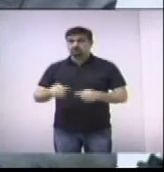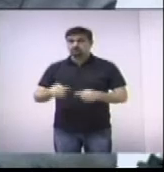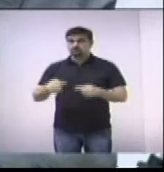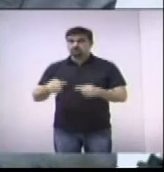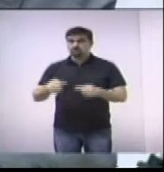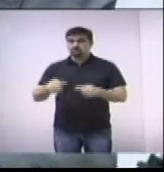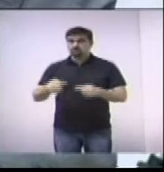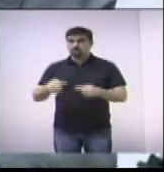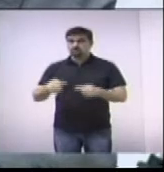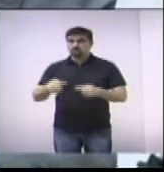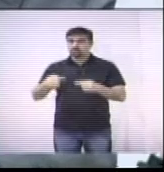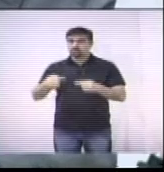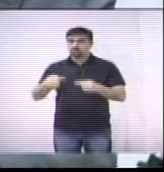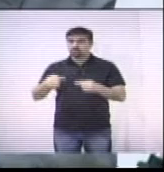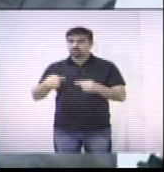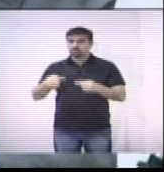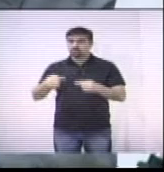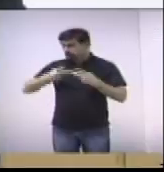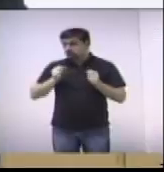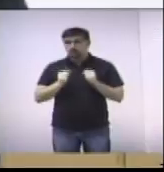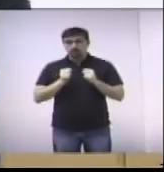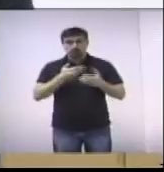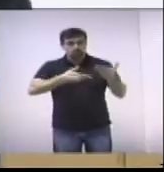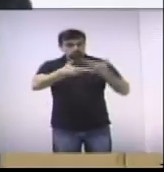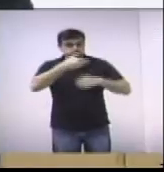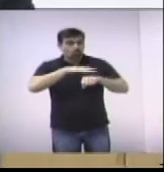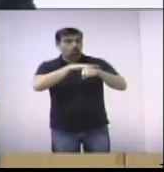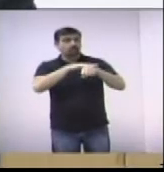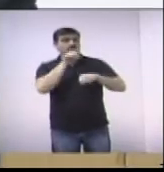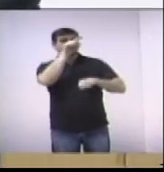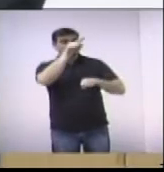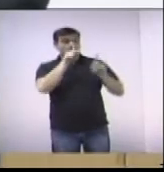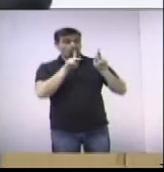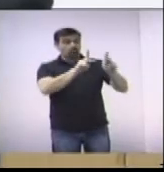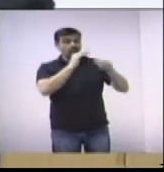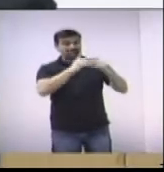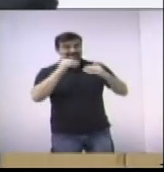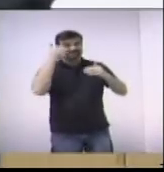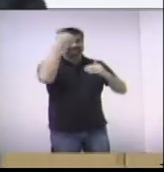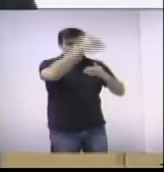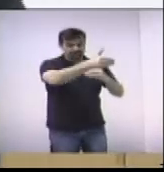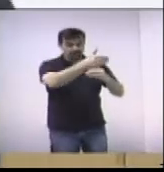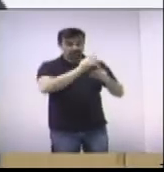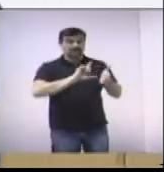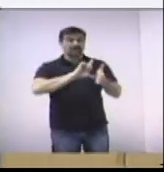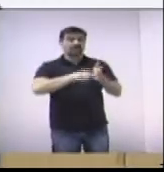que quiserem estar lá estão convidados. Só queria deixar registrado. Com a palavra a vereadora Ângela Duarte.